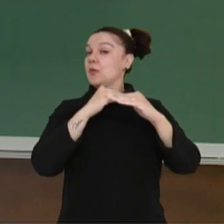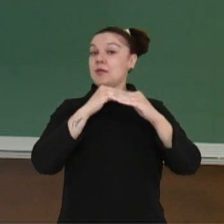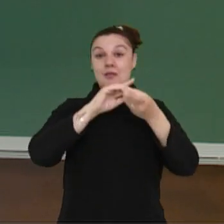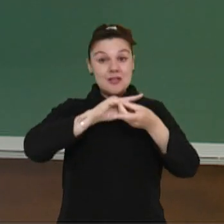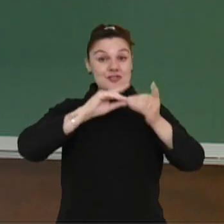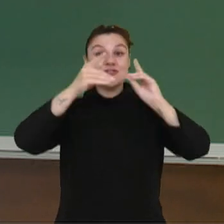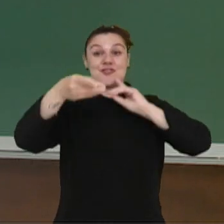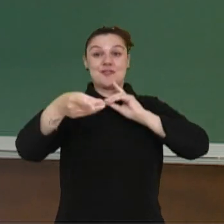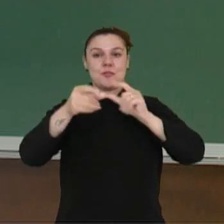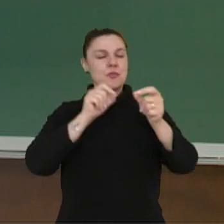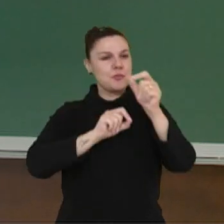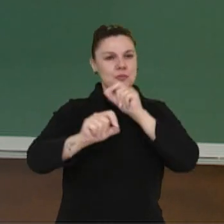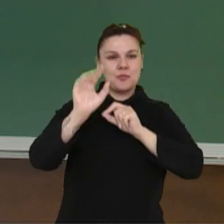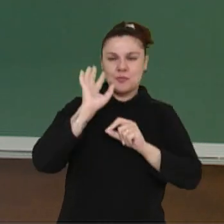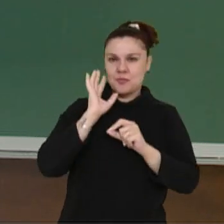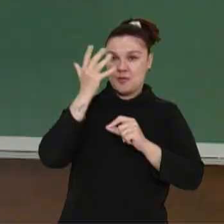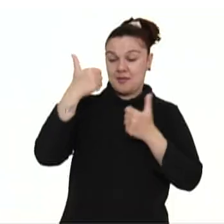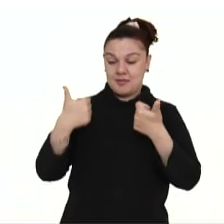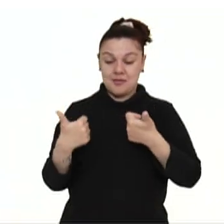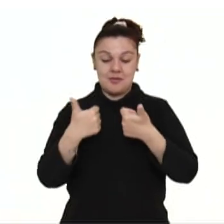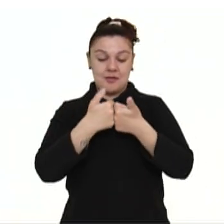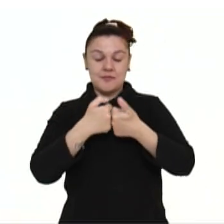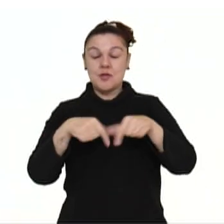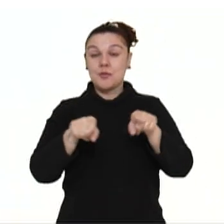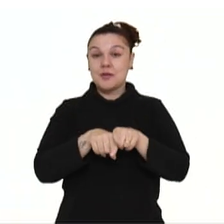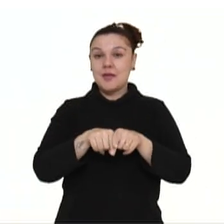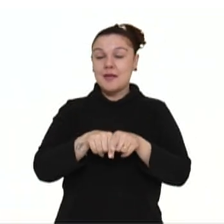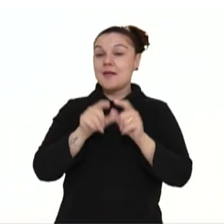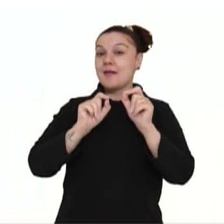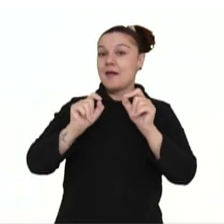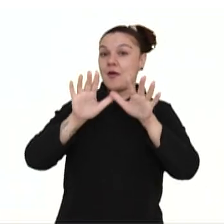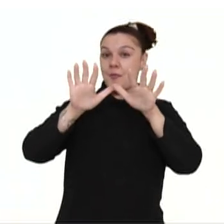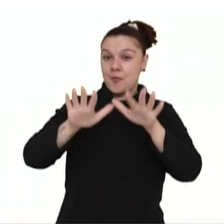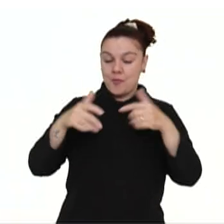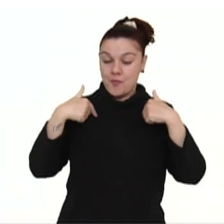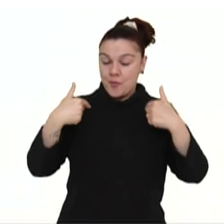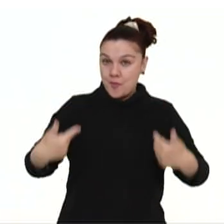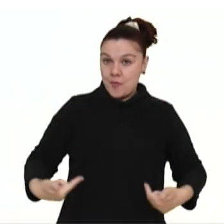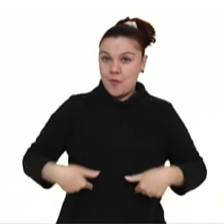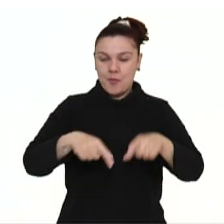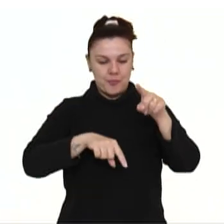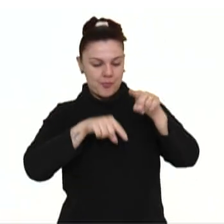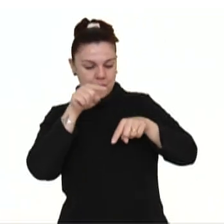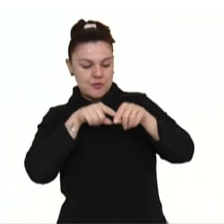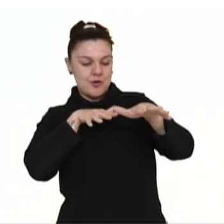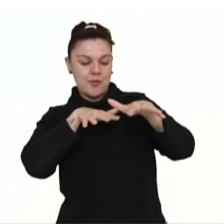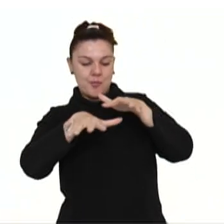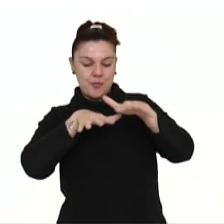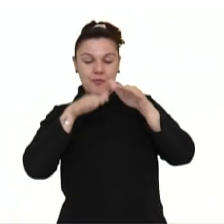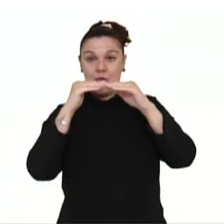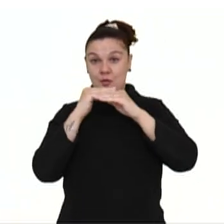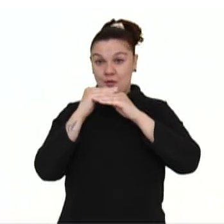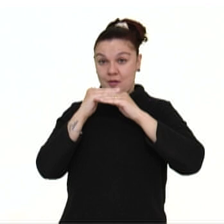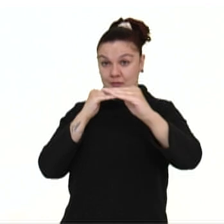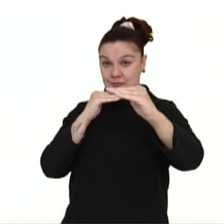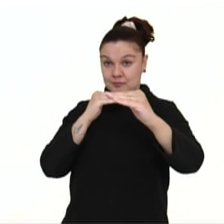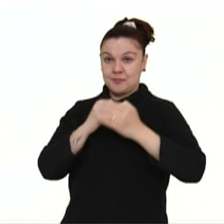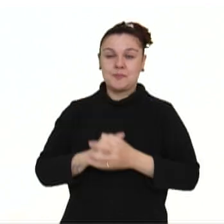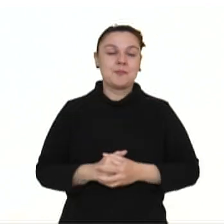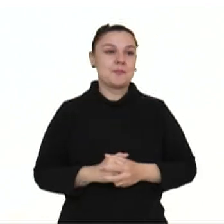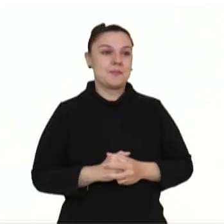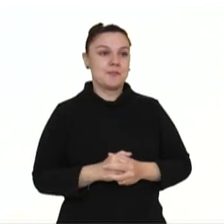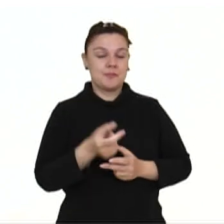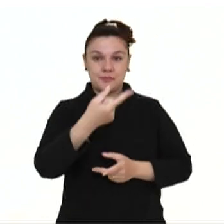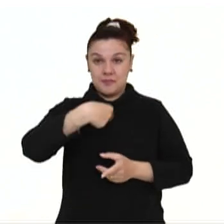dinâmico. E, lá na física, o equilíbrio dinâmico é o estado em que o corpo se encontra em movimento retilíneo uniforme.